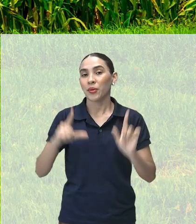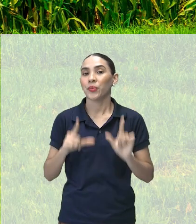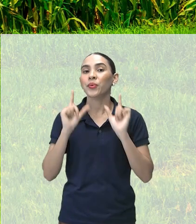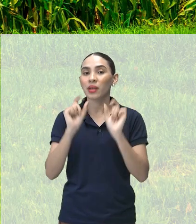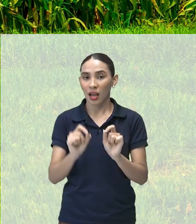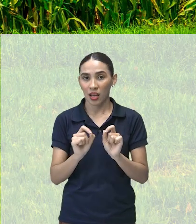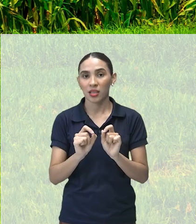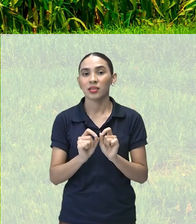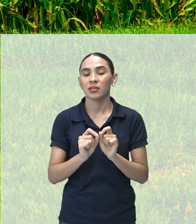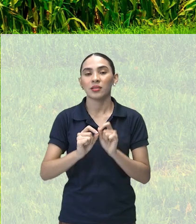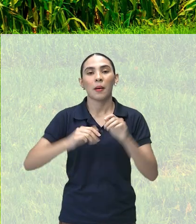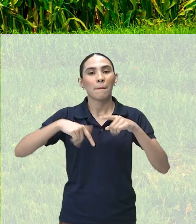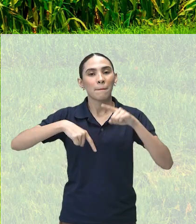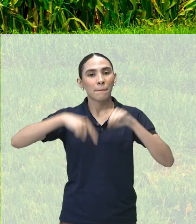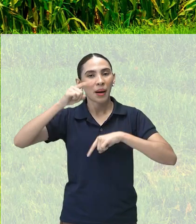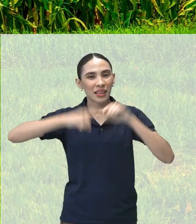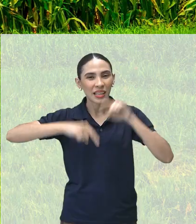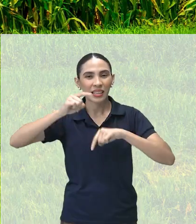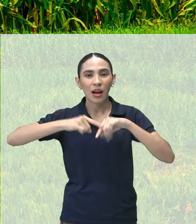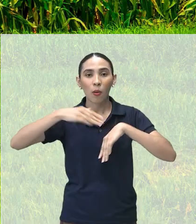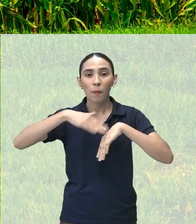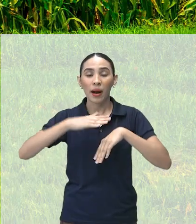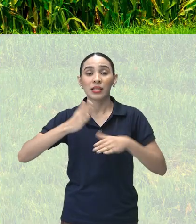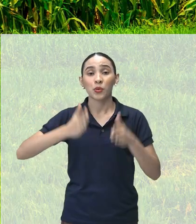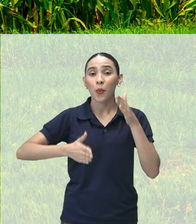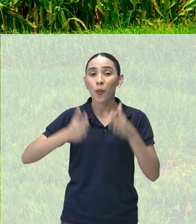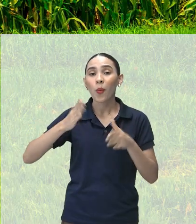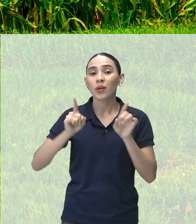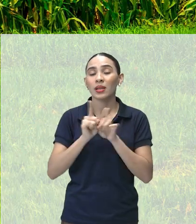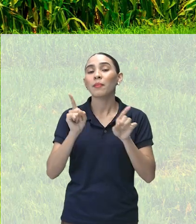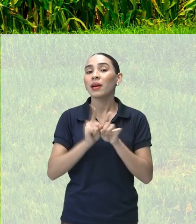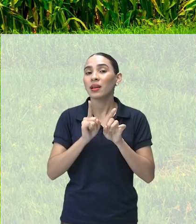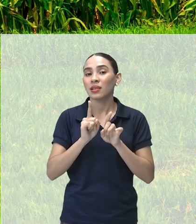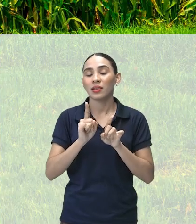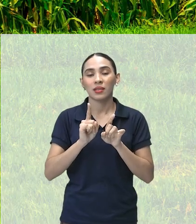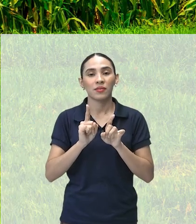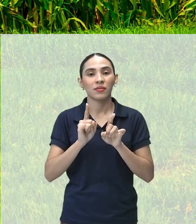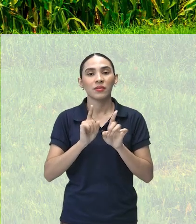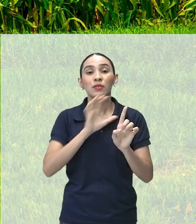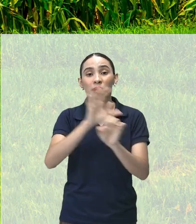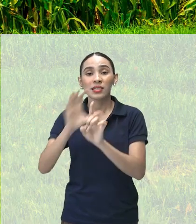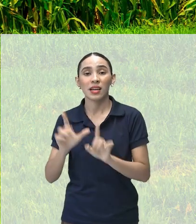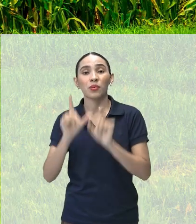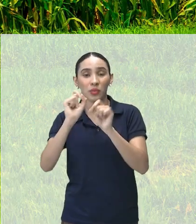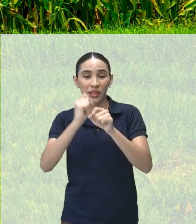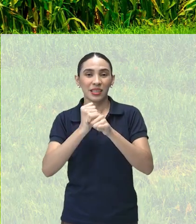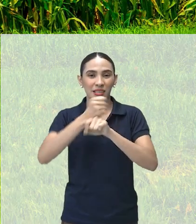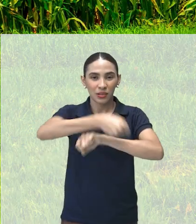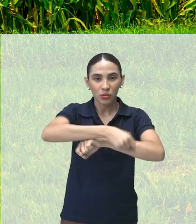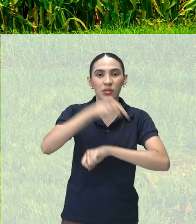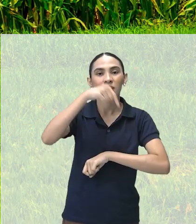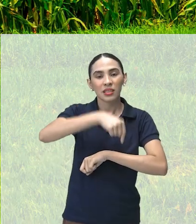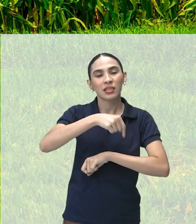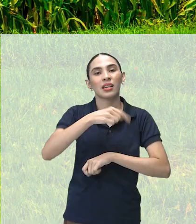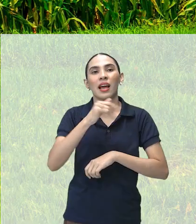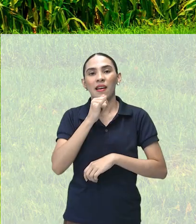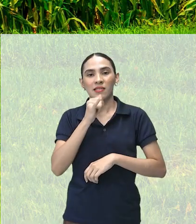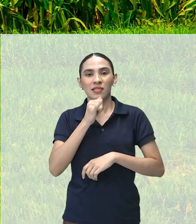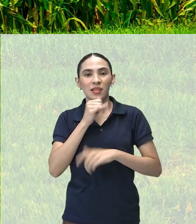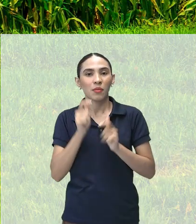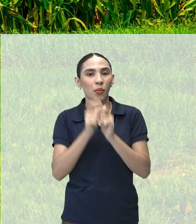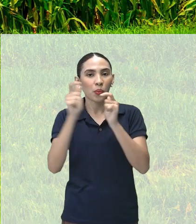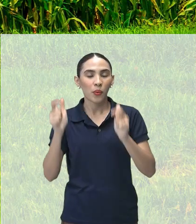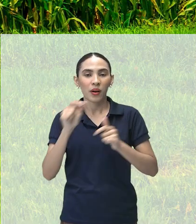ali automatizadas e os robôs, eles acabaram sendo introduzidos, né, ali